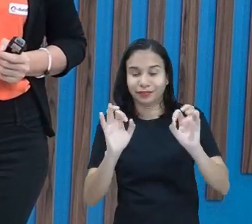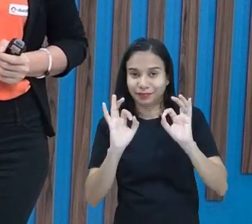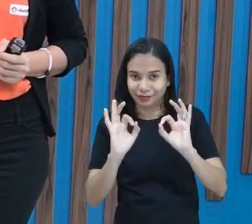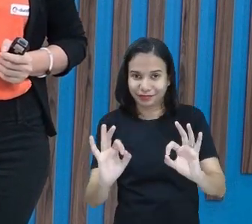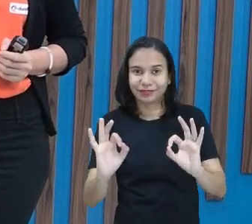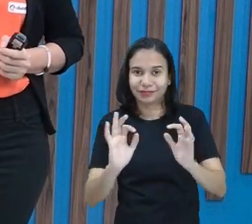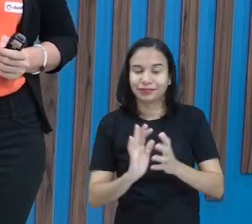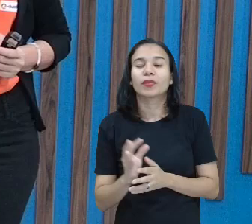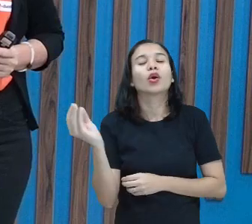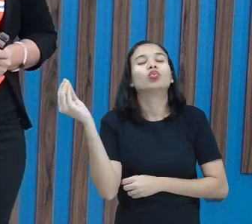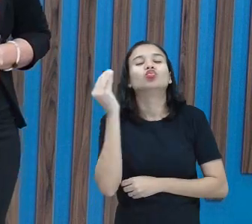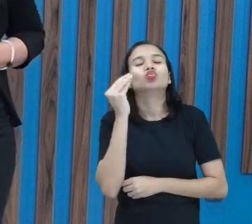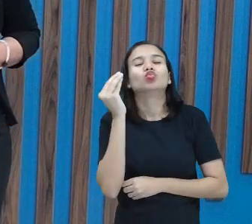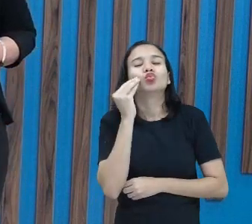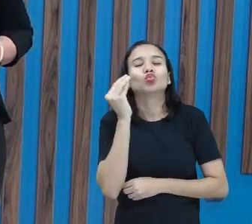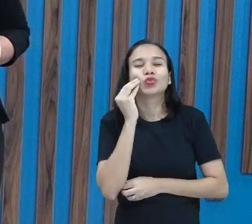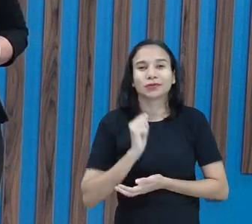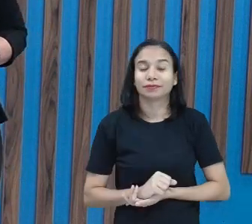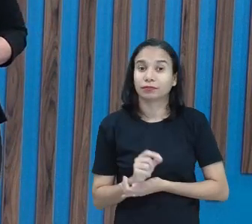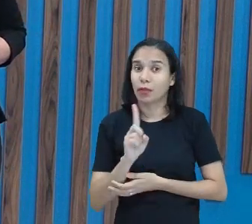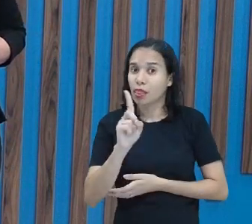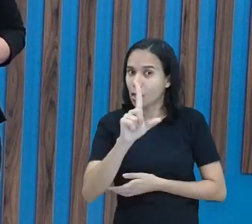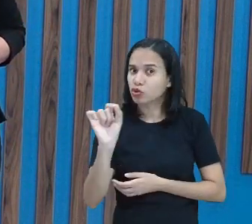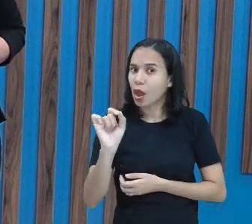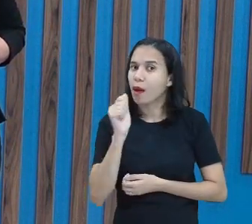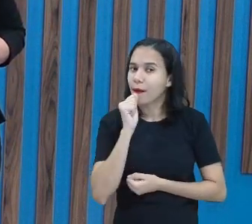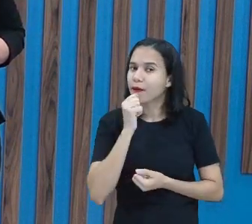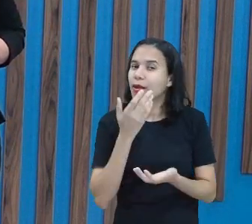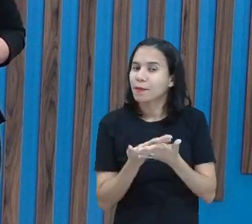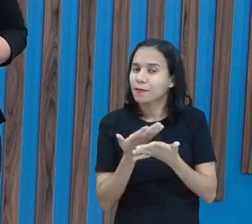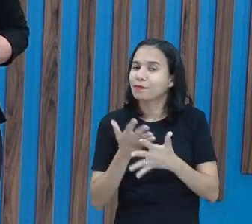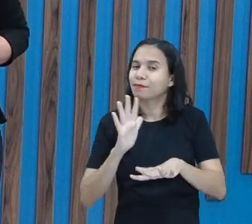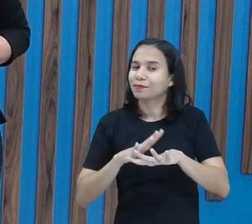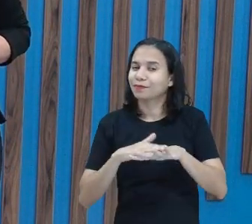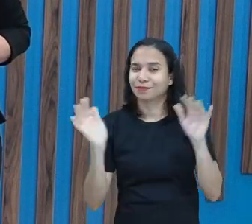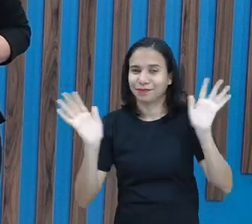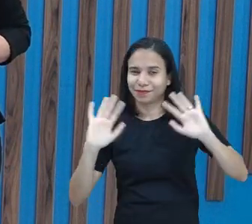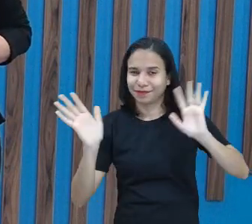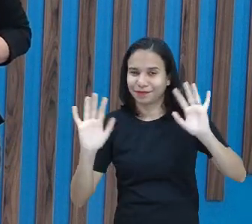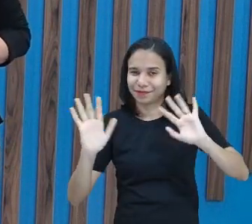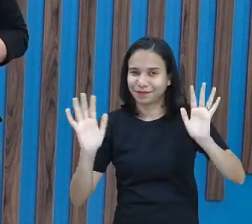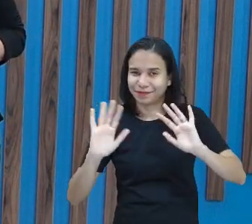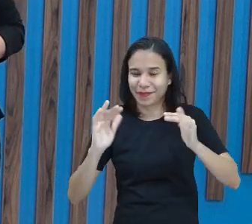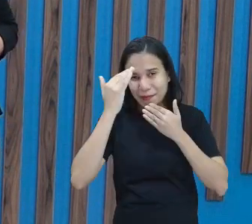tá certo? Um beijão, não saiam daí que tem muito mais. Tchau,